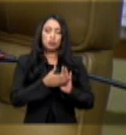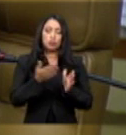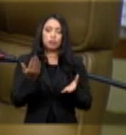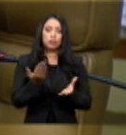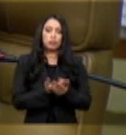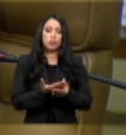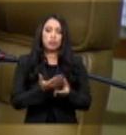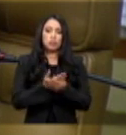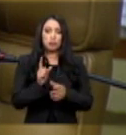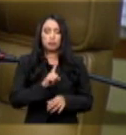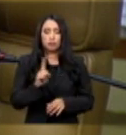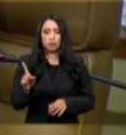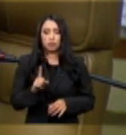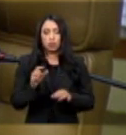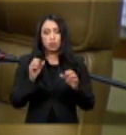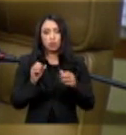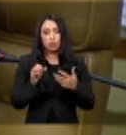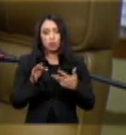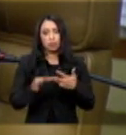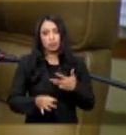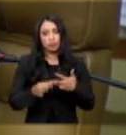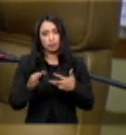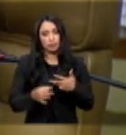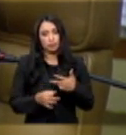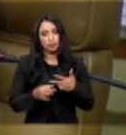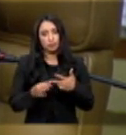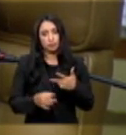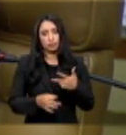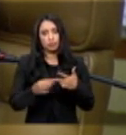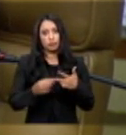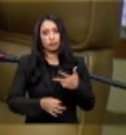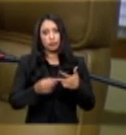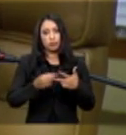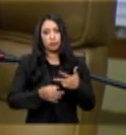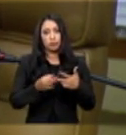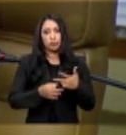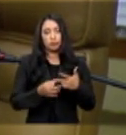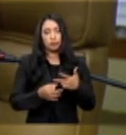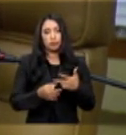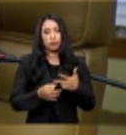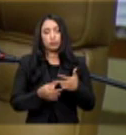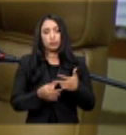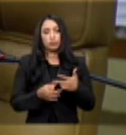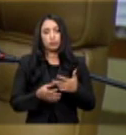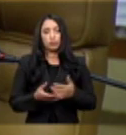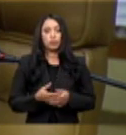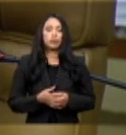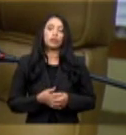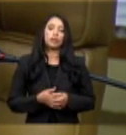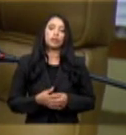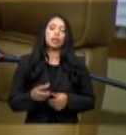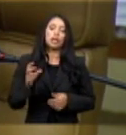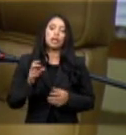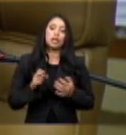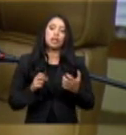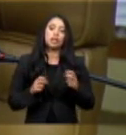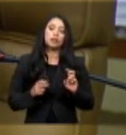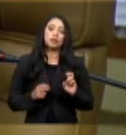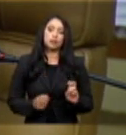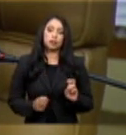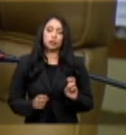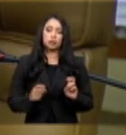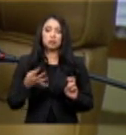mas ela não vincula o Poder Judiciário, menos ainda a jurisdição constitucional. Quinto, presidente, também não